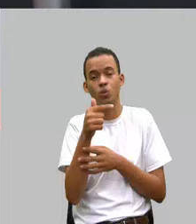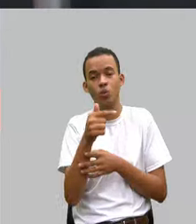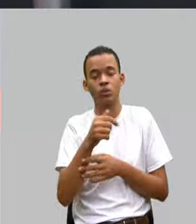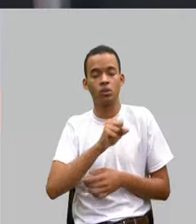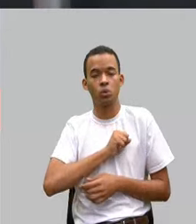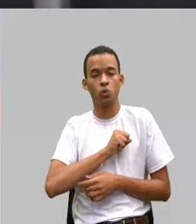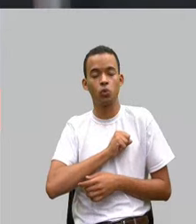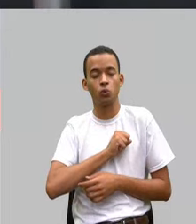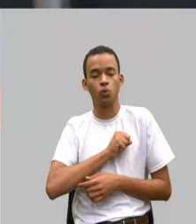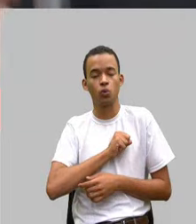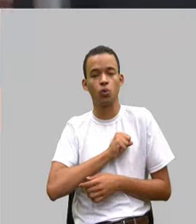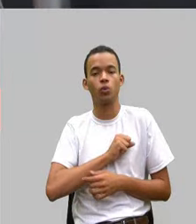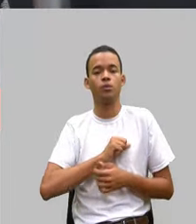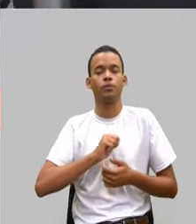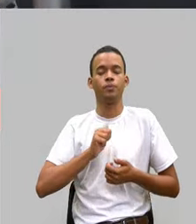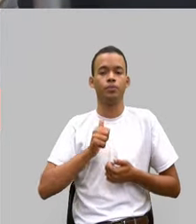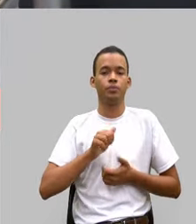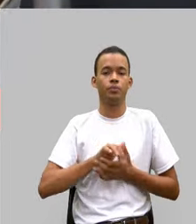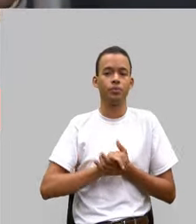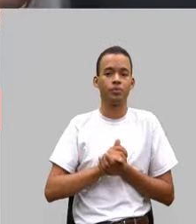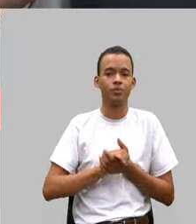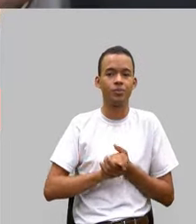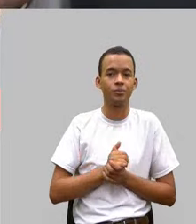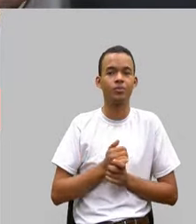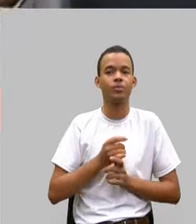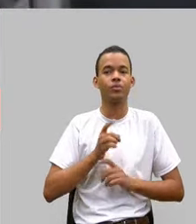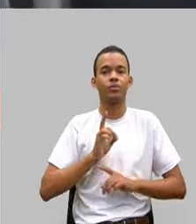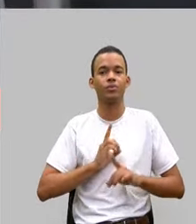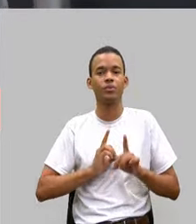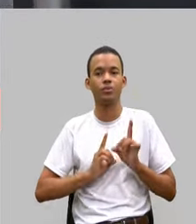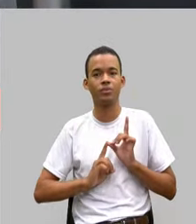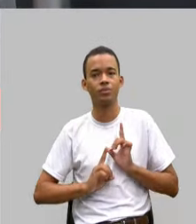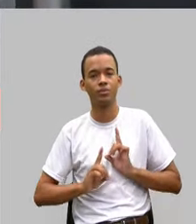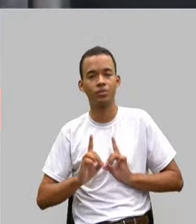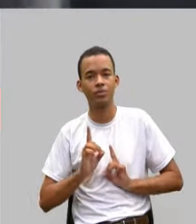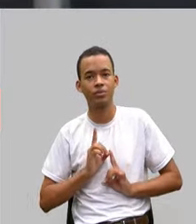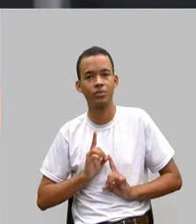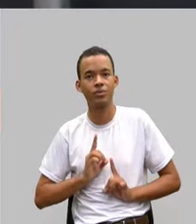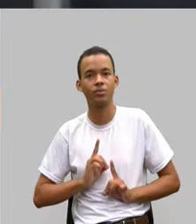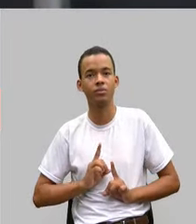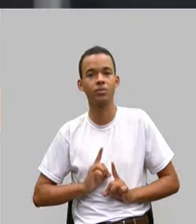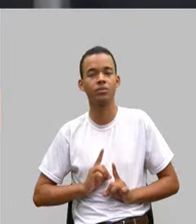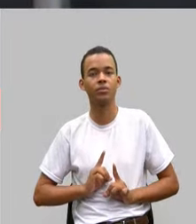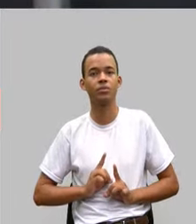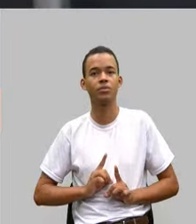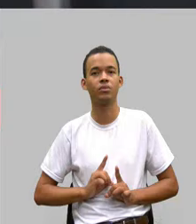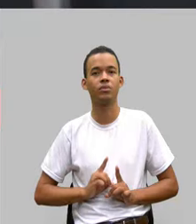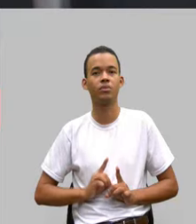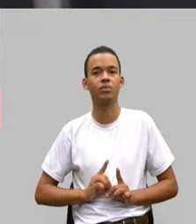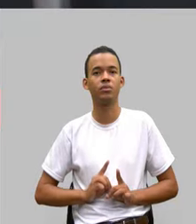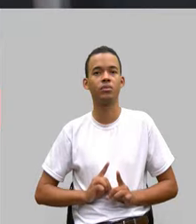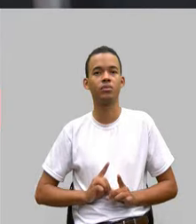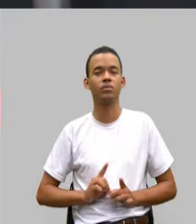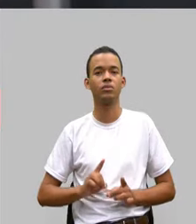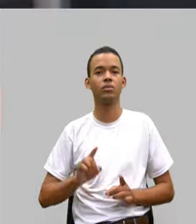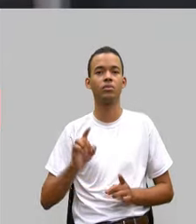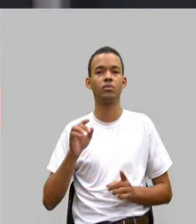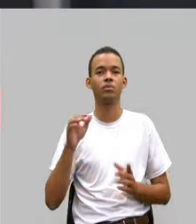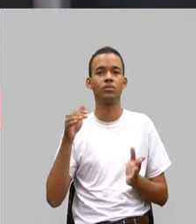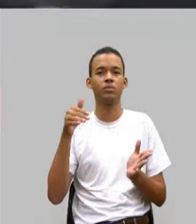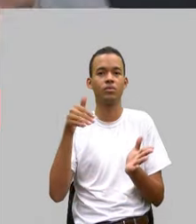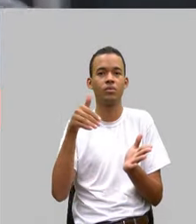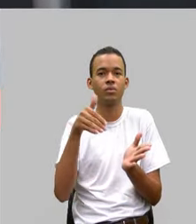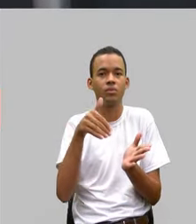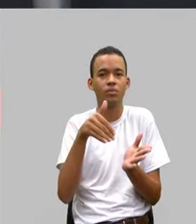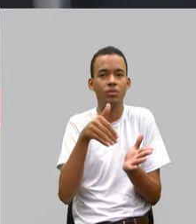ansiedade depressão barato barato o temido barato lá no finalzinho dos lá no finalzinho dos